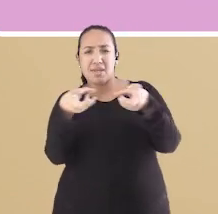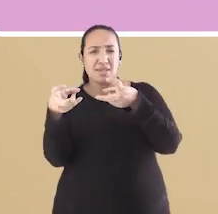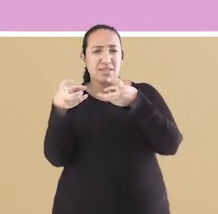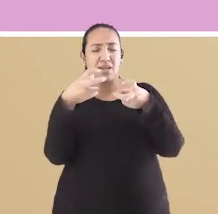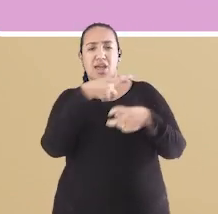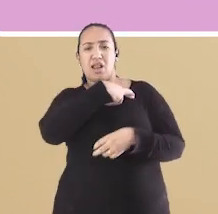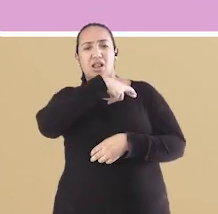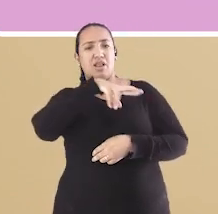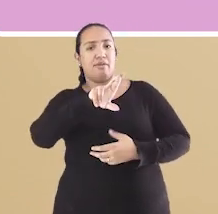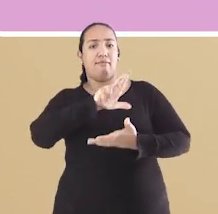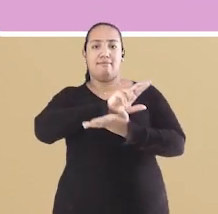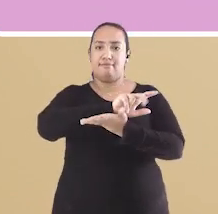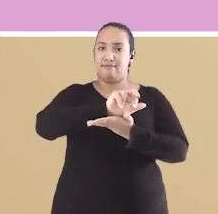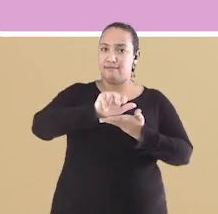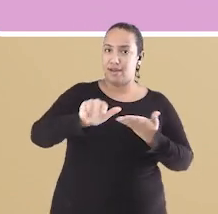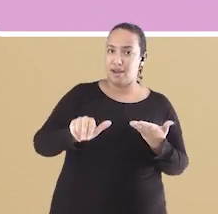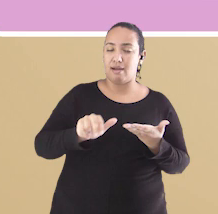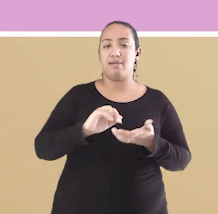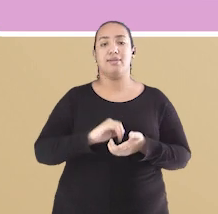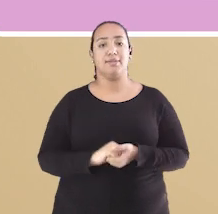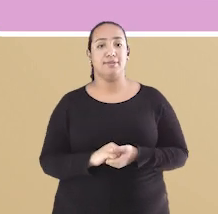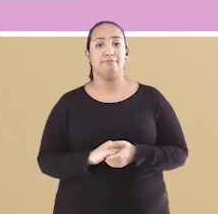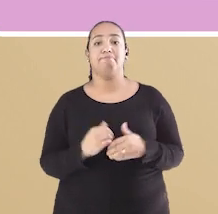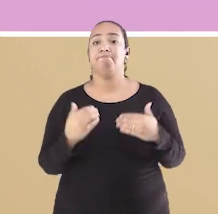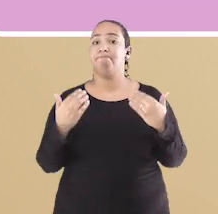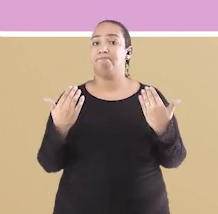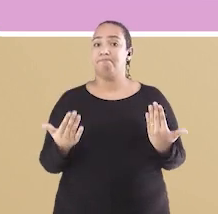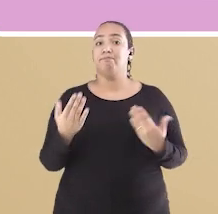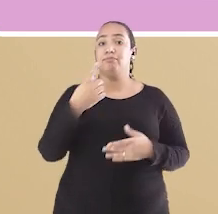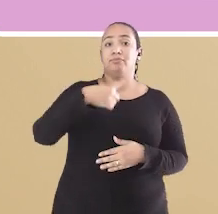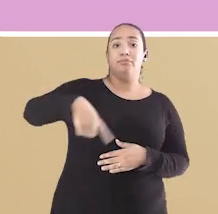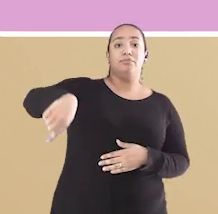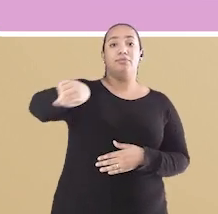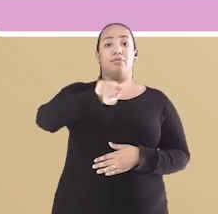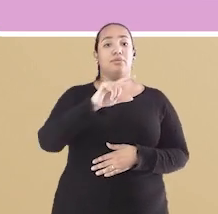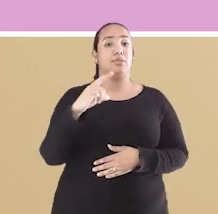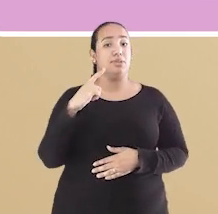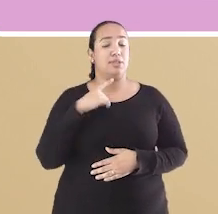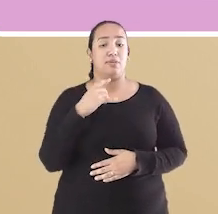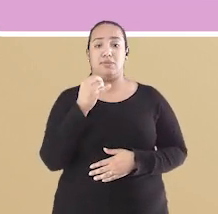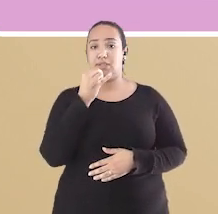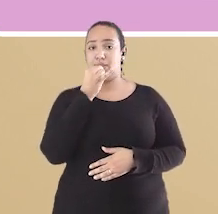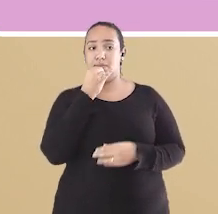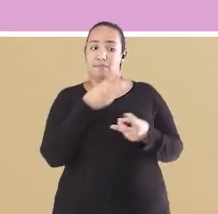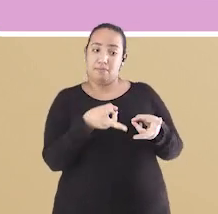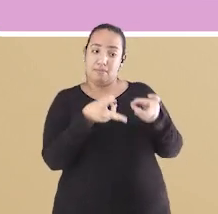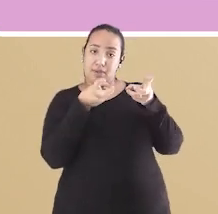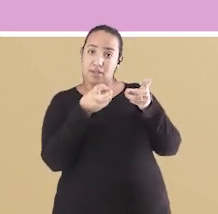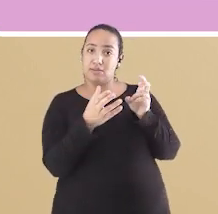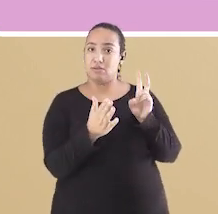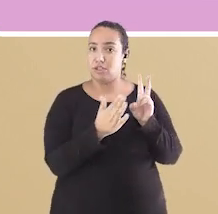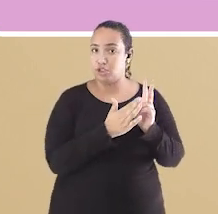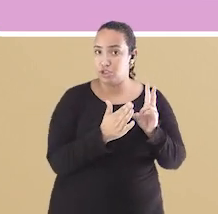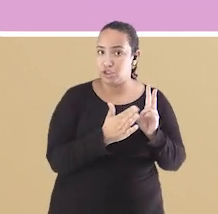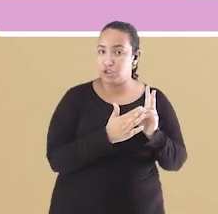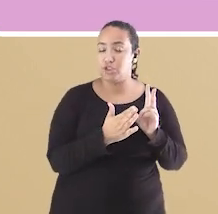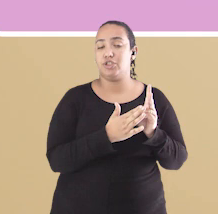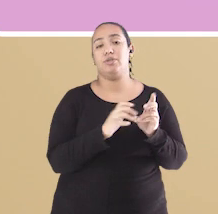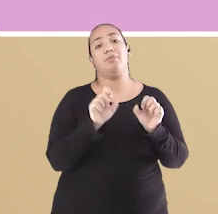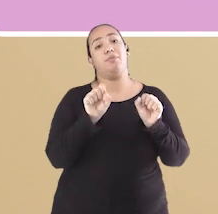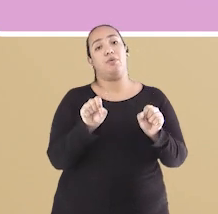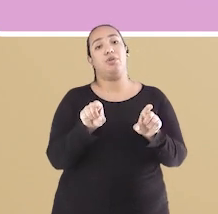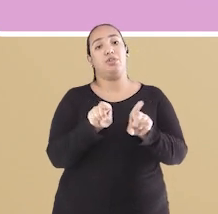religiosas. Desse modo, sendo assim, nós temos então a cosmovisão indígena, podemos falar, na